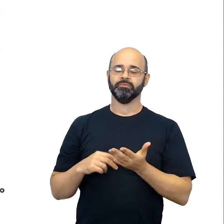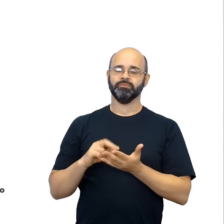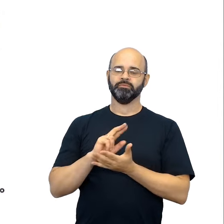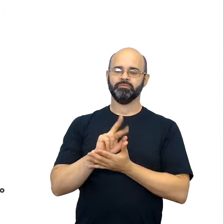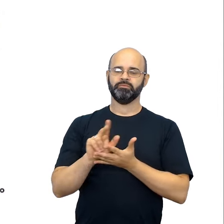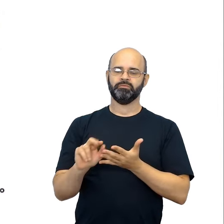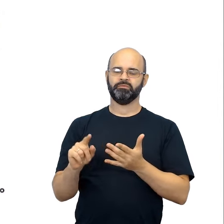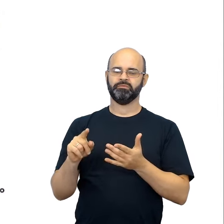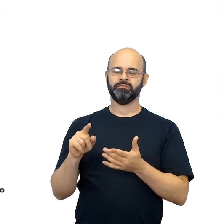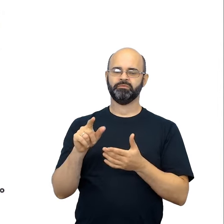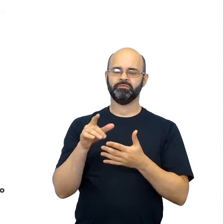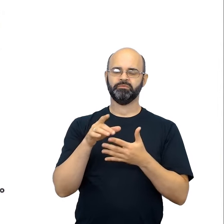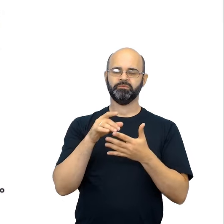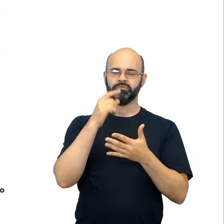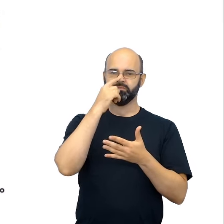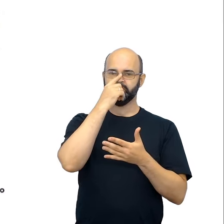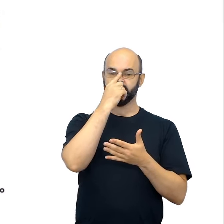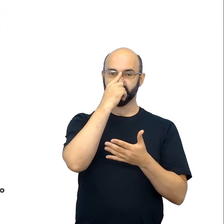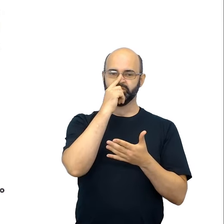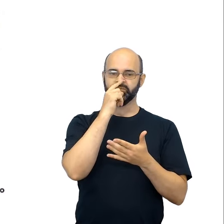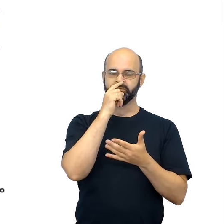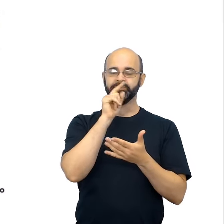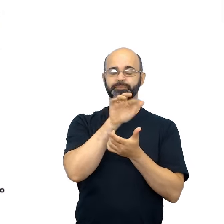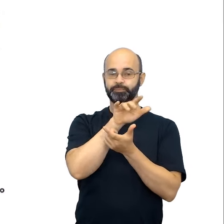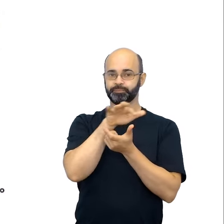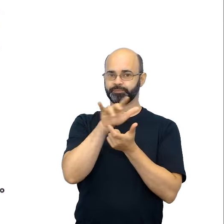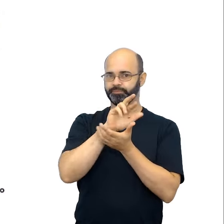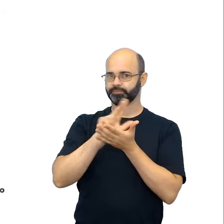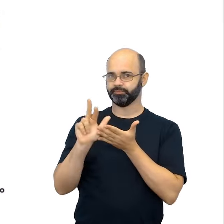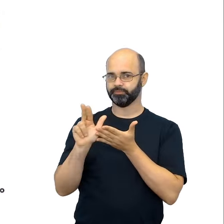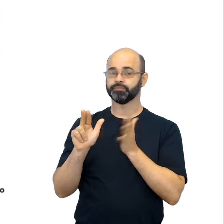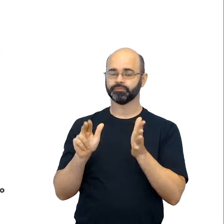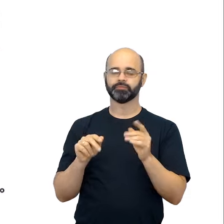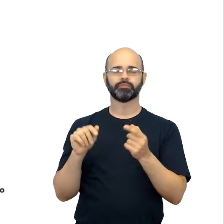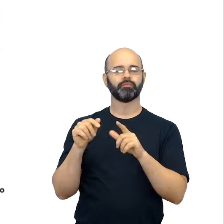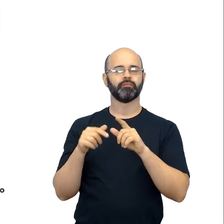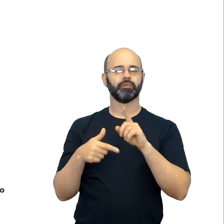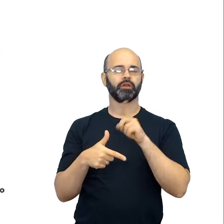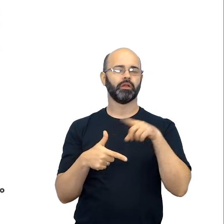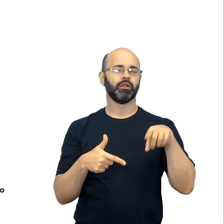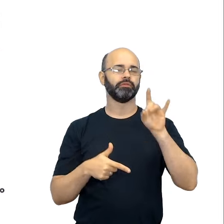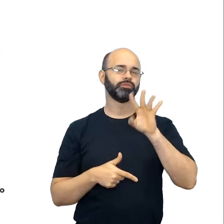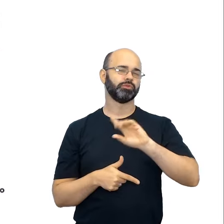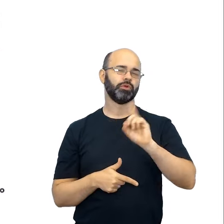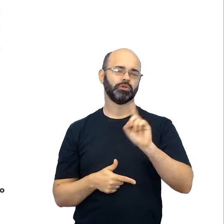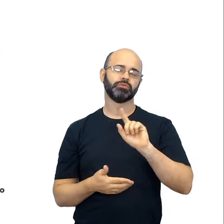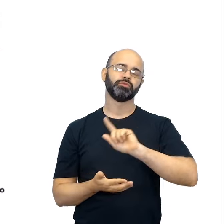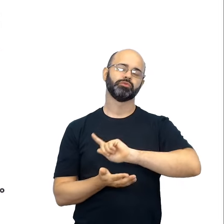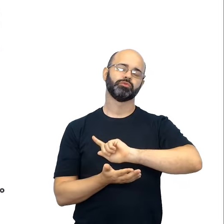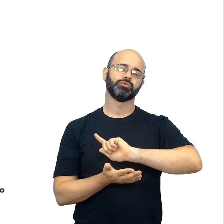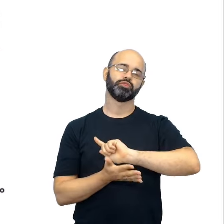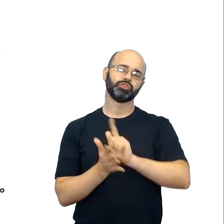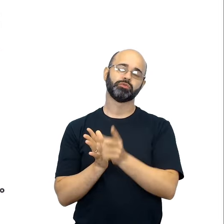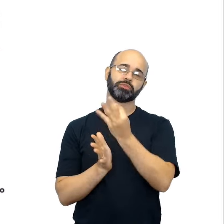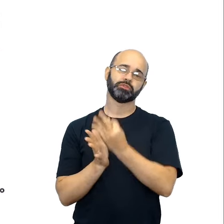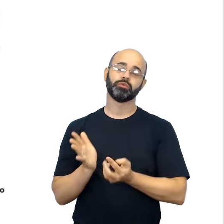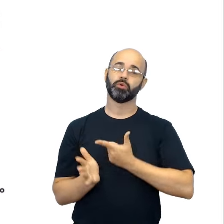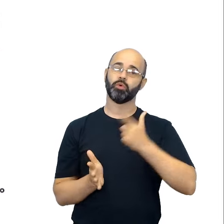essa multiplicidade de linguagens presentes não só nos gráficos, né, mas em outros gêneros textuais, nós